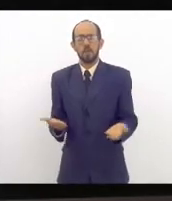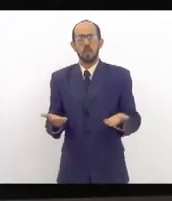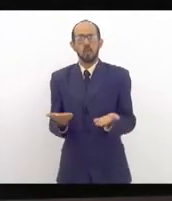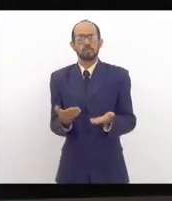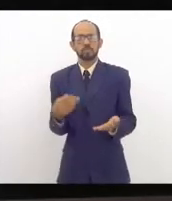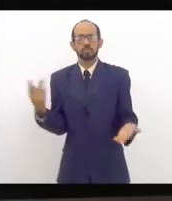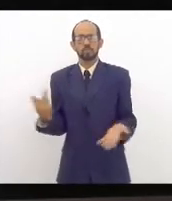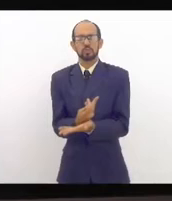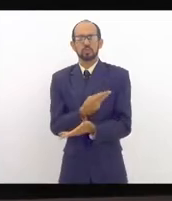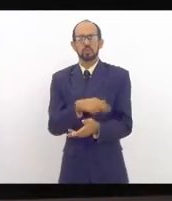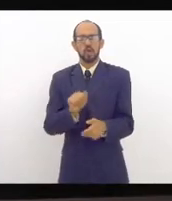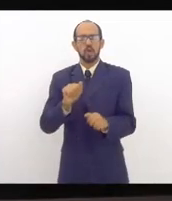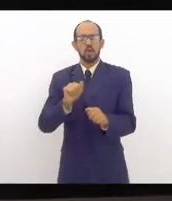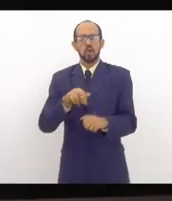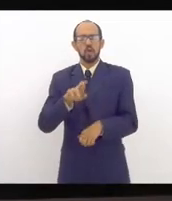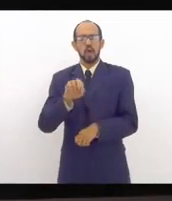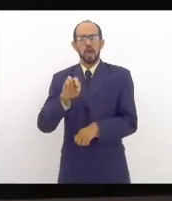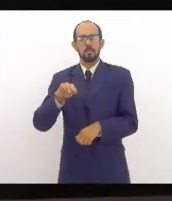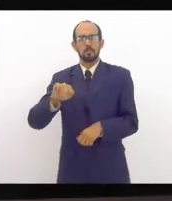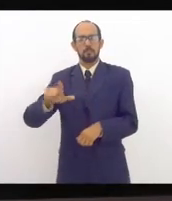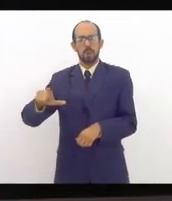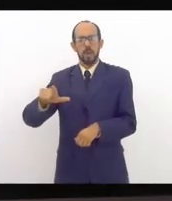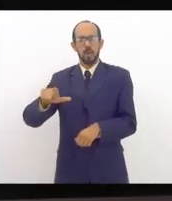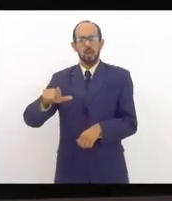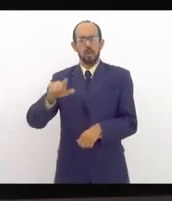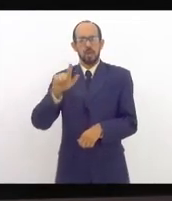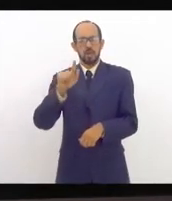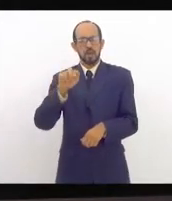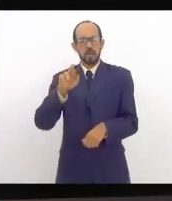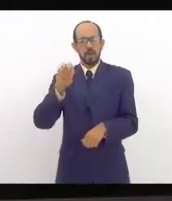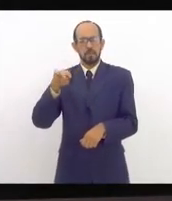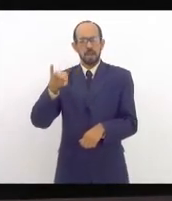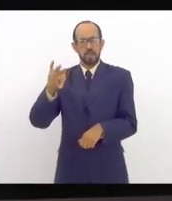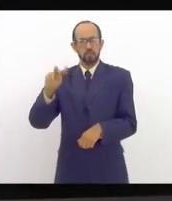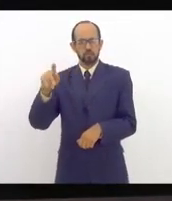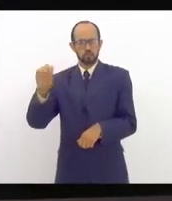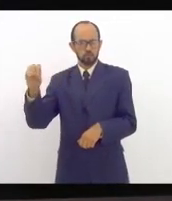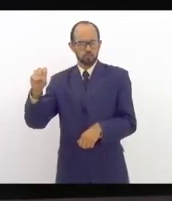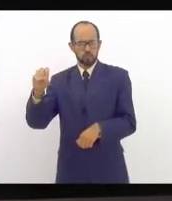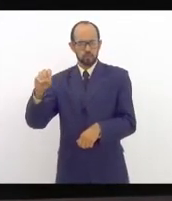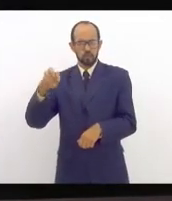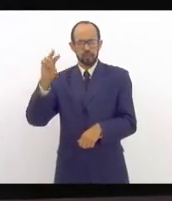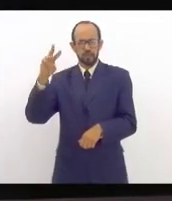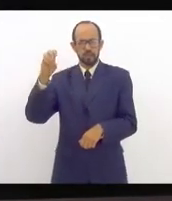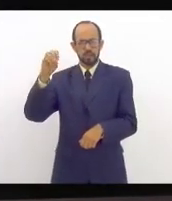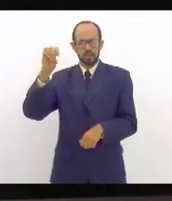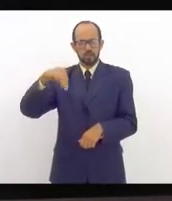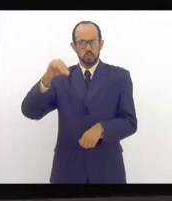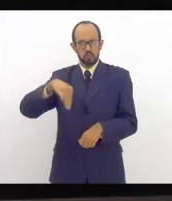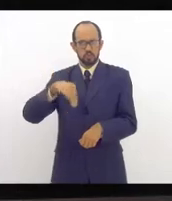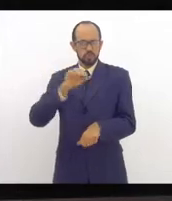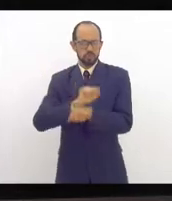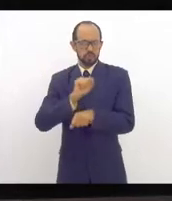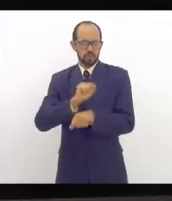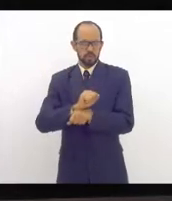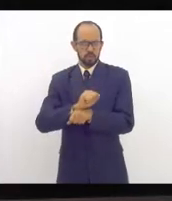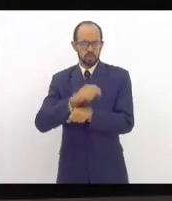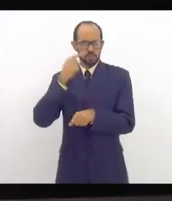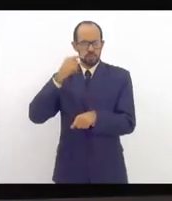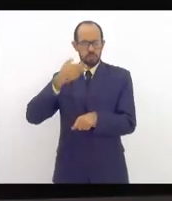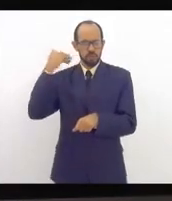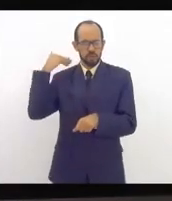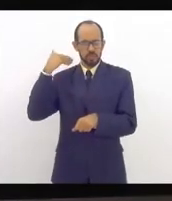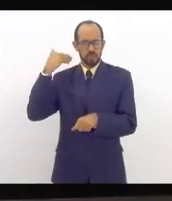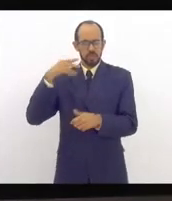o problema não ramal Gramacho está na coluna pescar mais de 30 minutos esperando uma composição semana passada nós tivemos